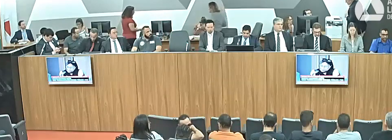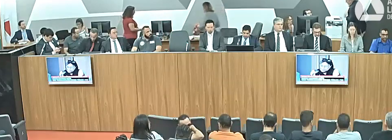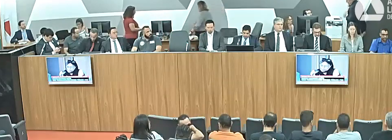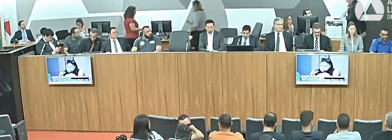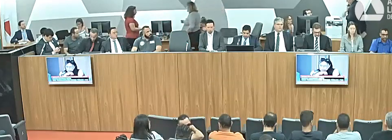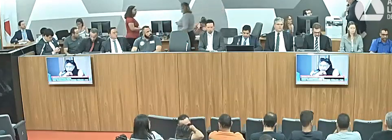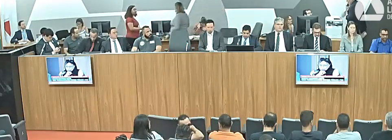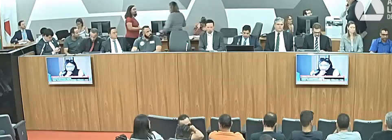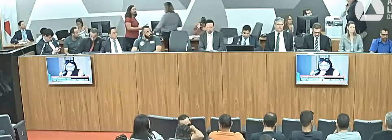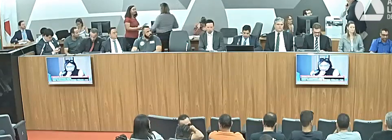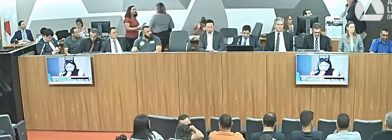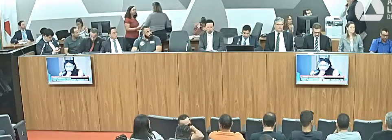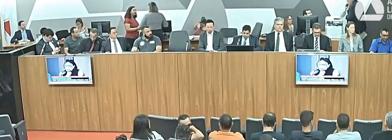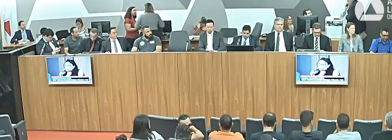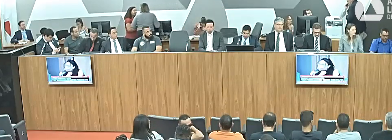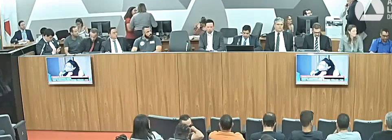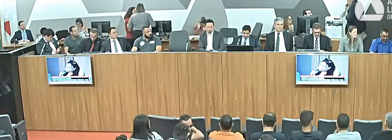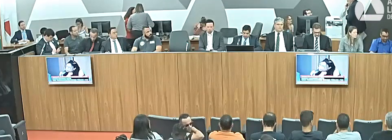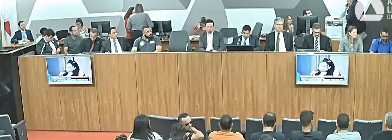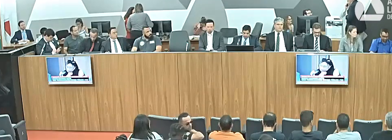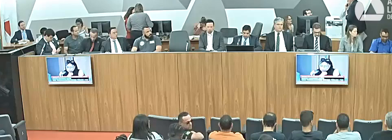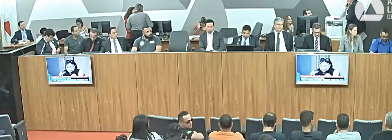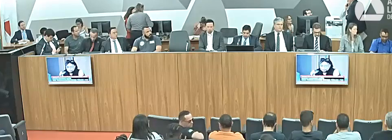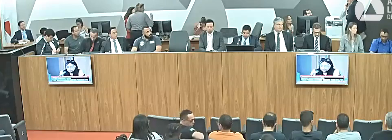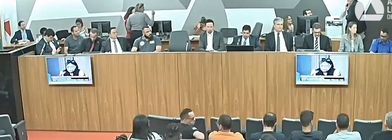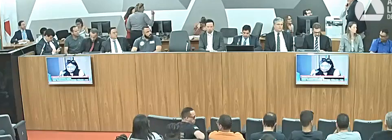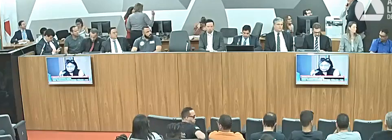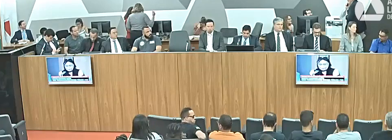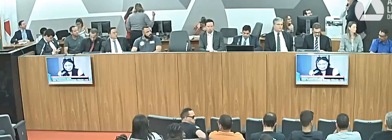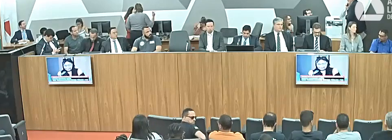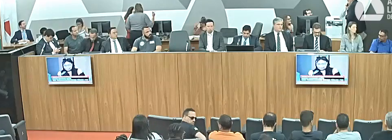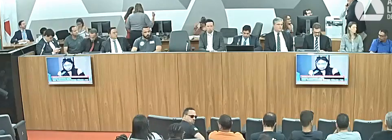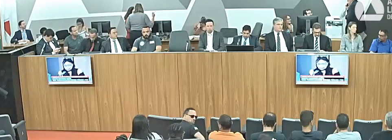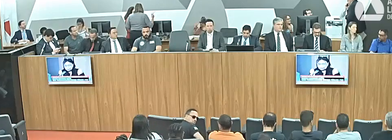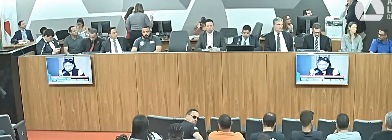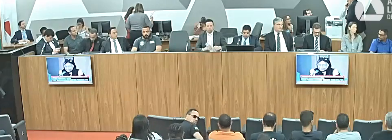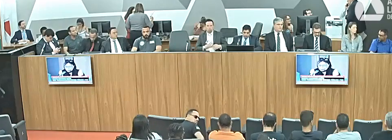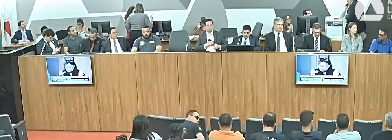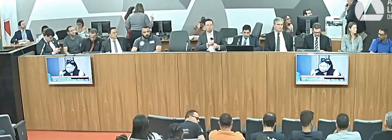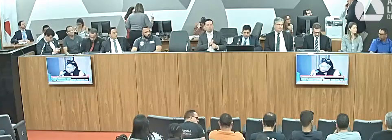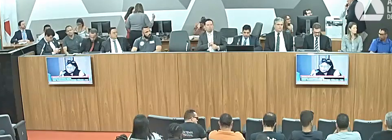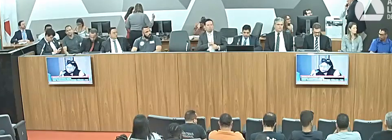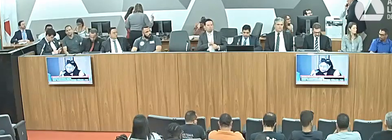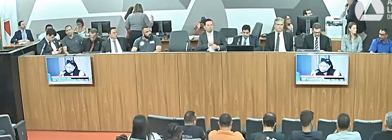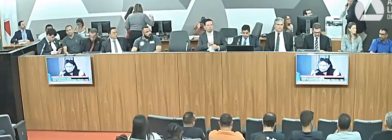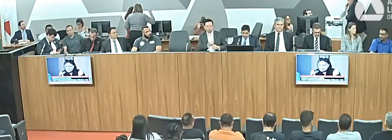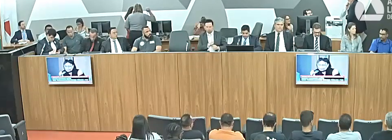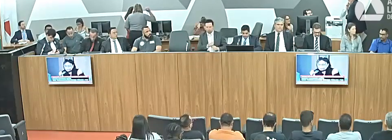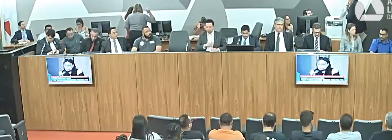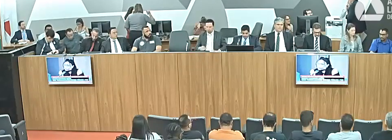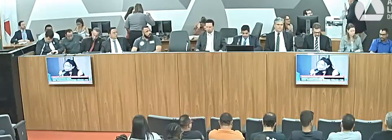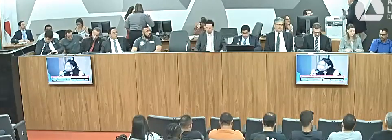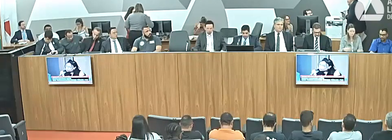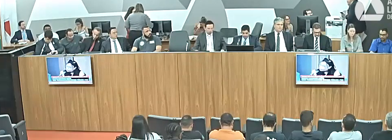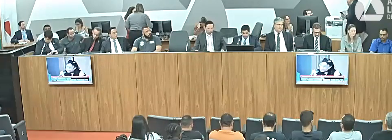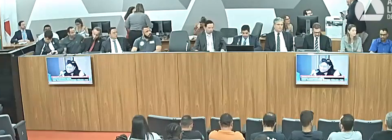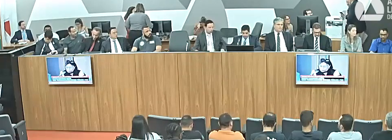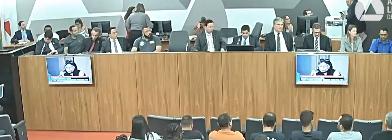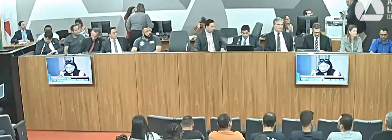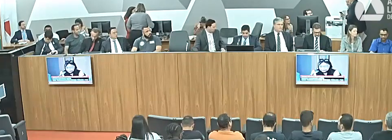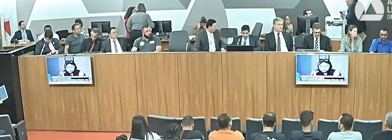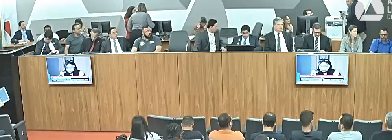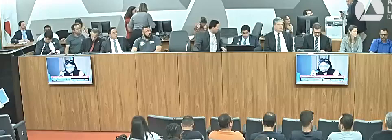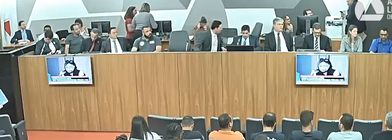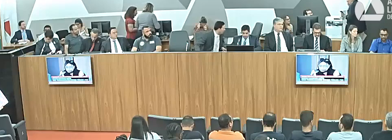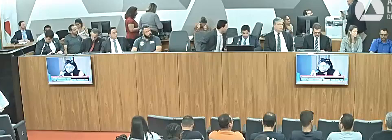sociedade com outros valores de um modo geral para amparado e resguardado pelo estado a fim de reestruturar a lo